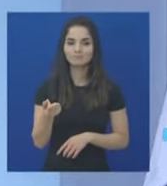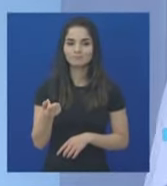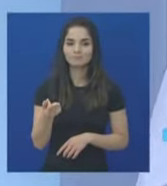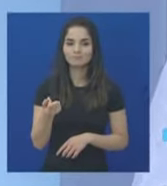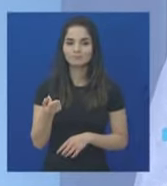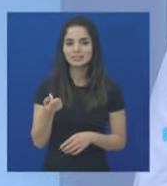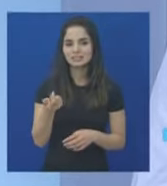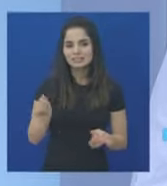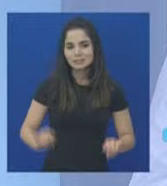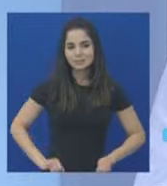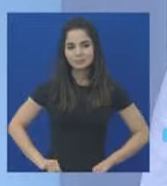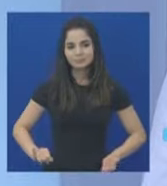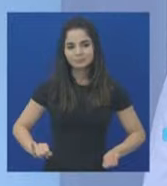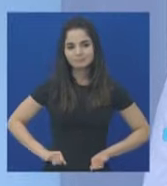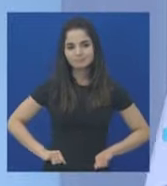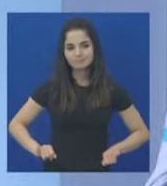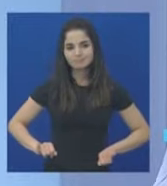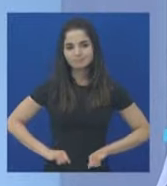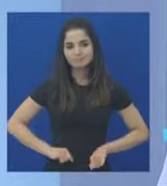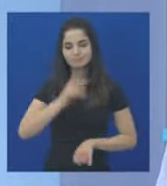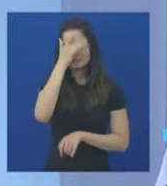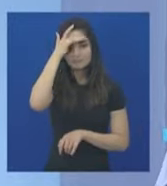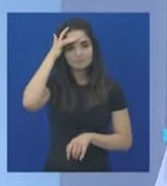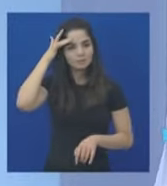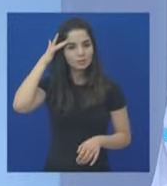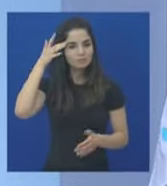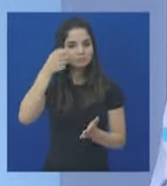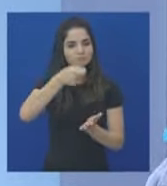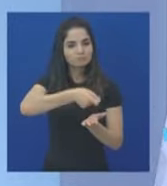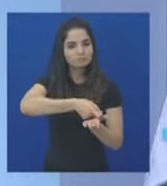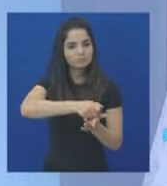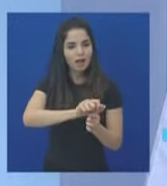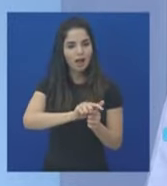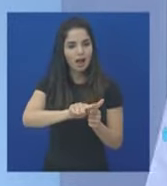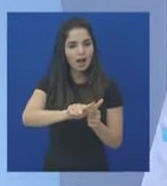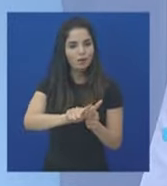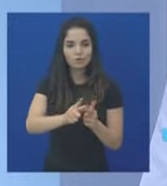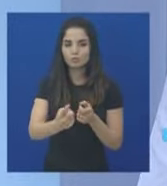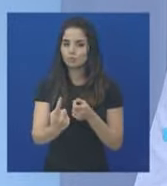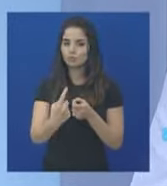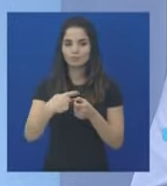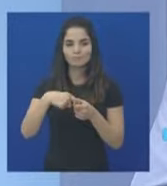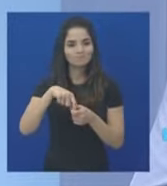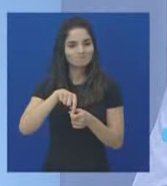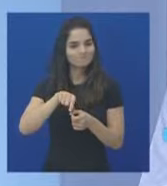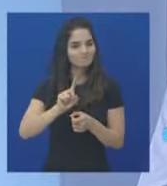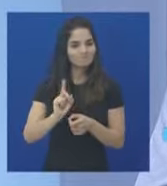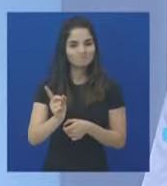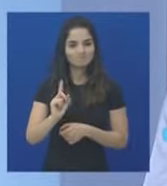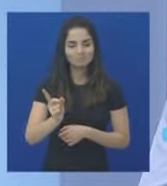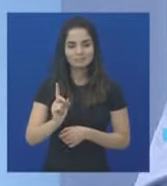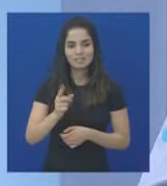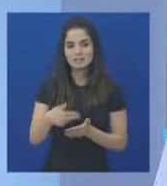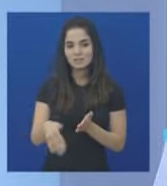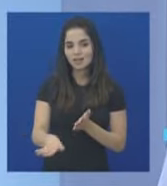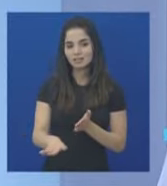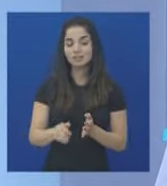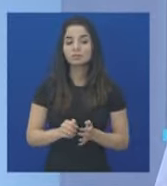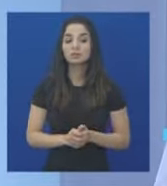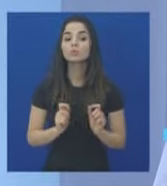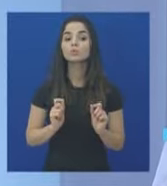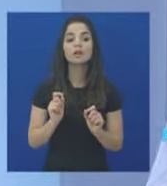bastante sofrido. As pessoas que não têm, pagam aluguel e é um dinheiro que não tem volta. O que o senhor pretende fazer para ajudar